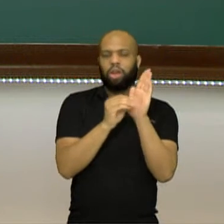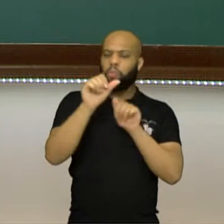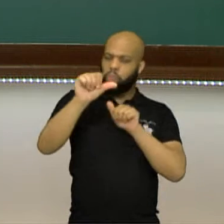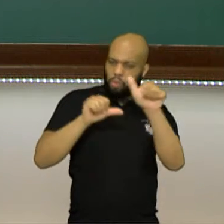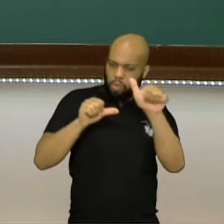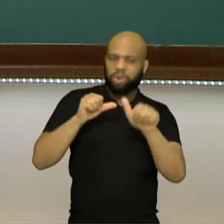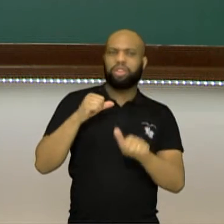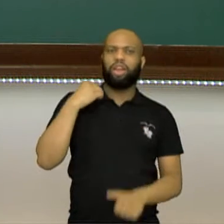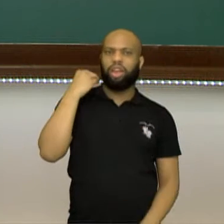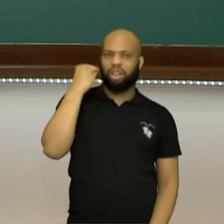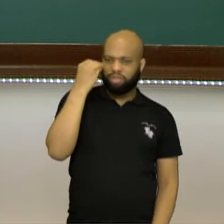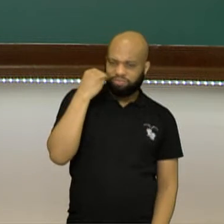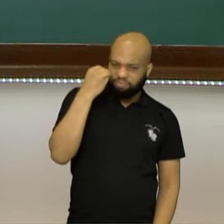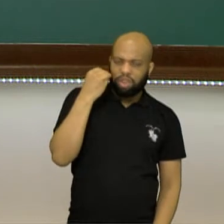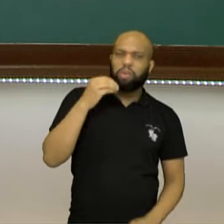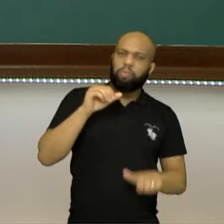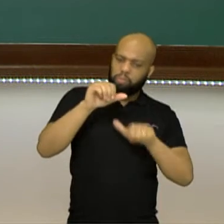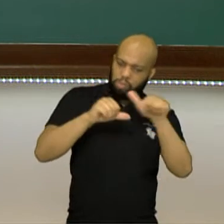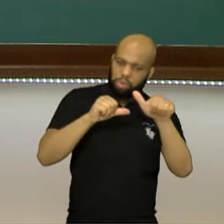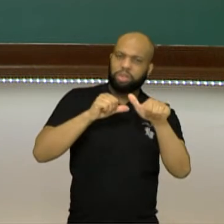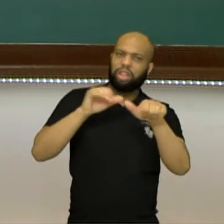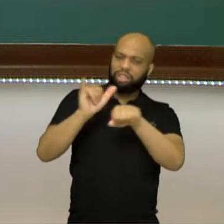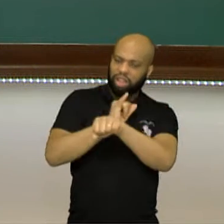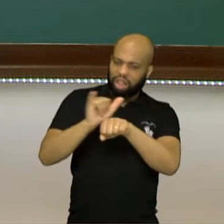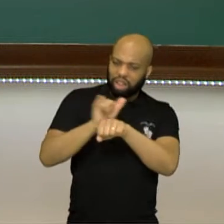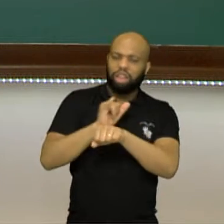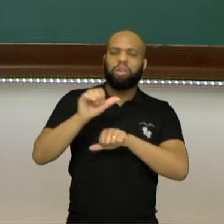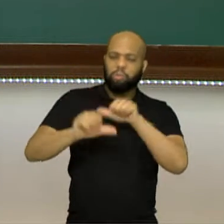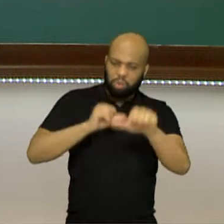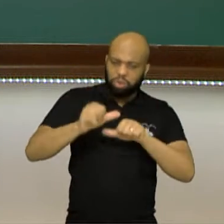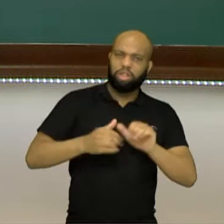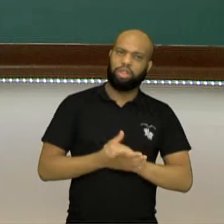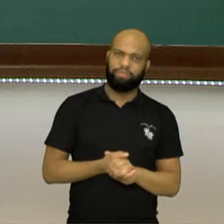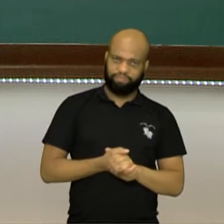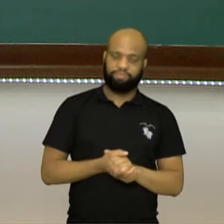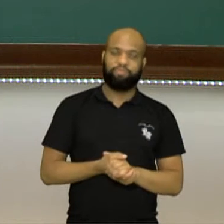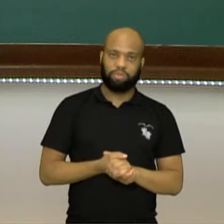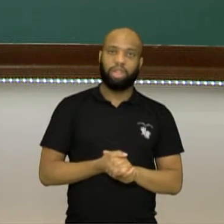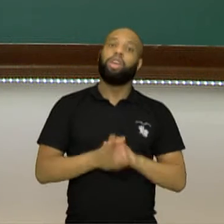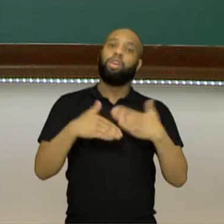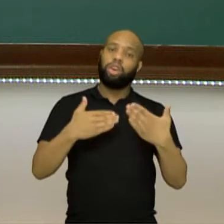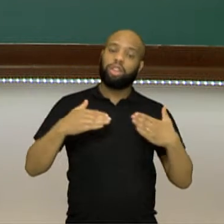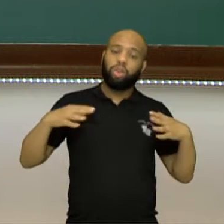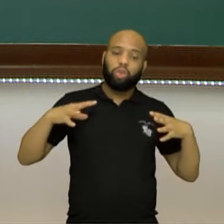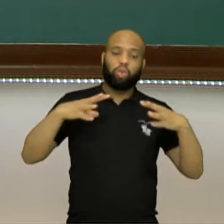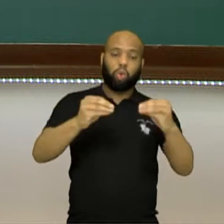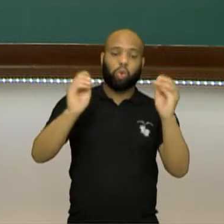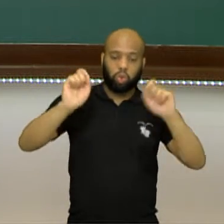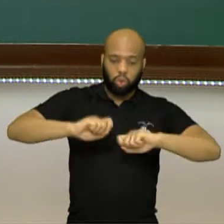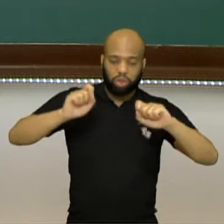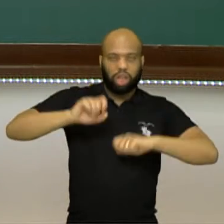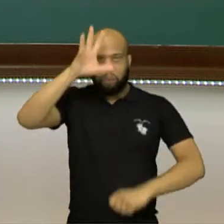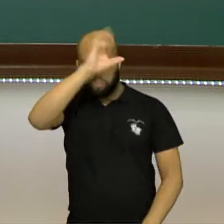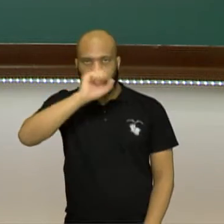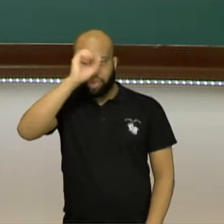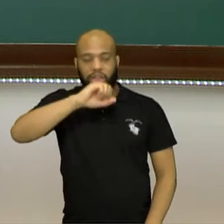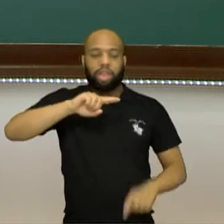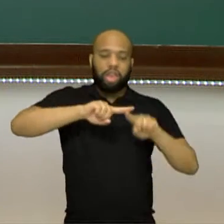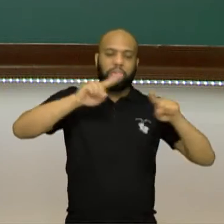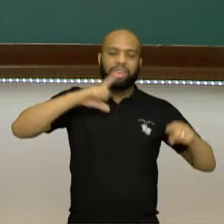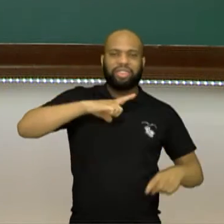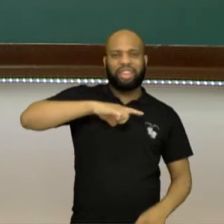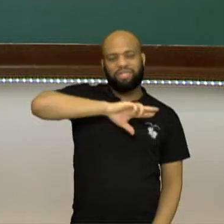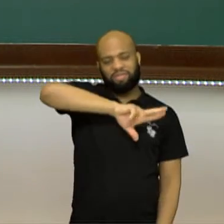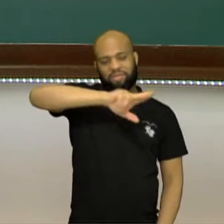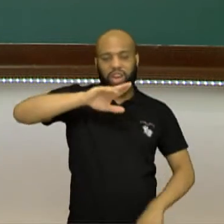tal fazer de uma outra maneira para buscar aprender aquele conhecimento? Todos somos capazes de aprender, mas muitas vezes temos que verificar